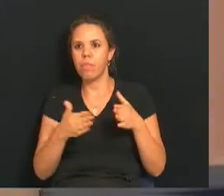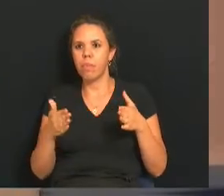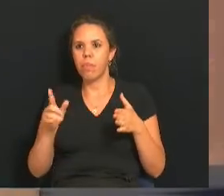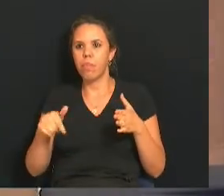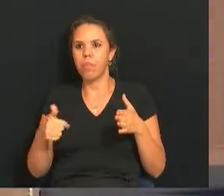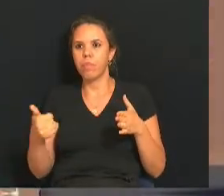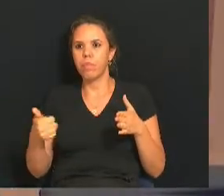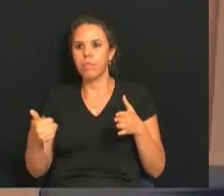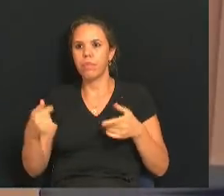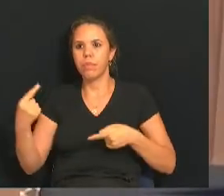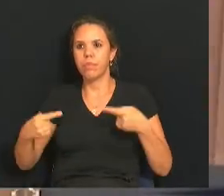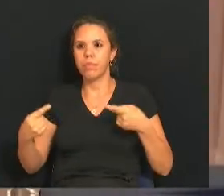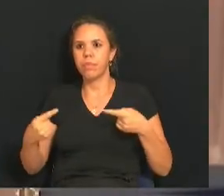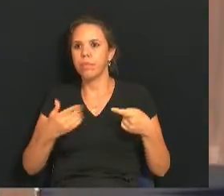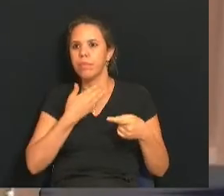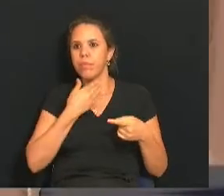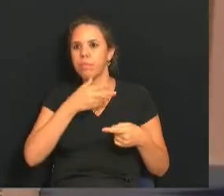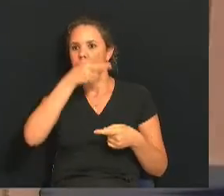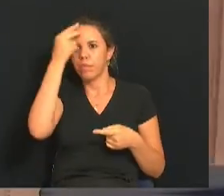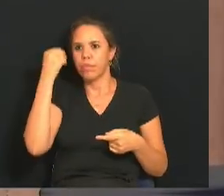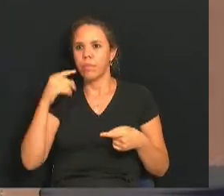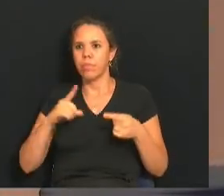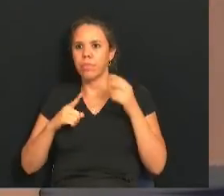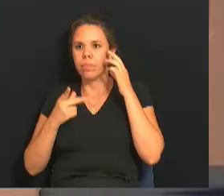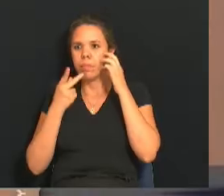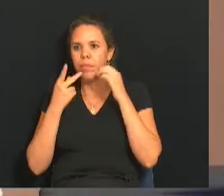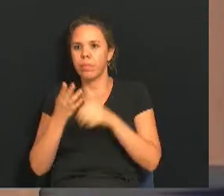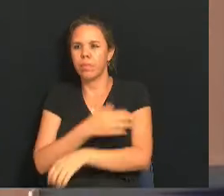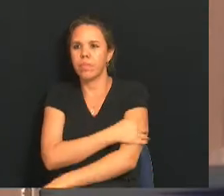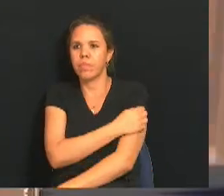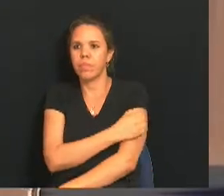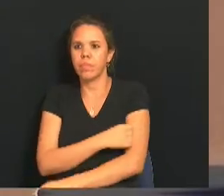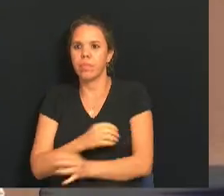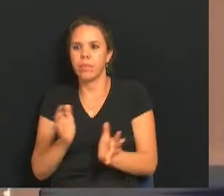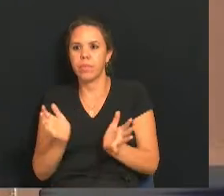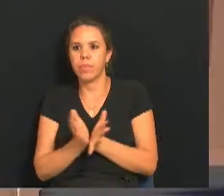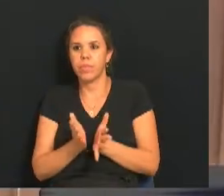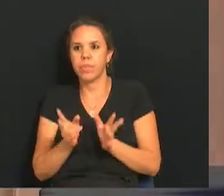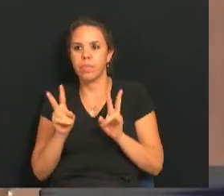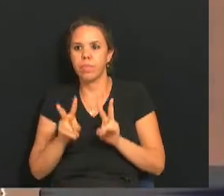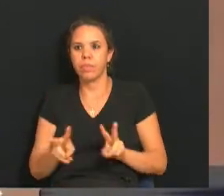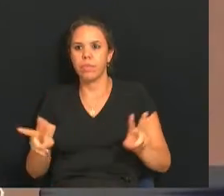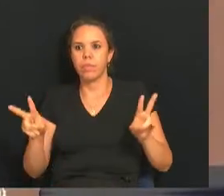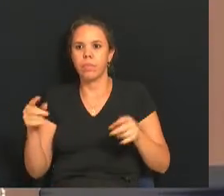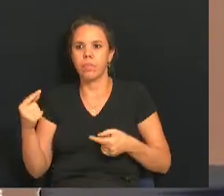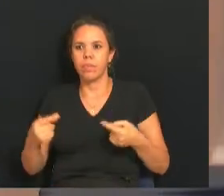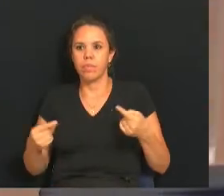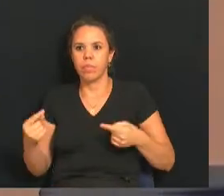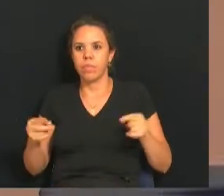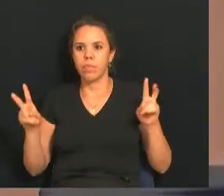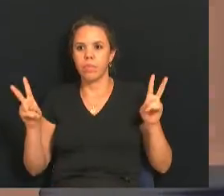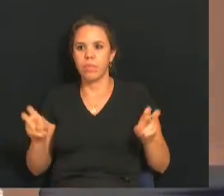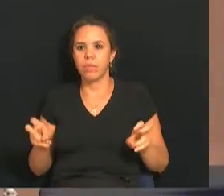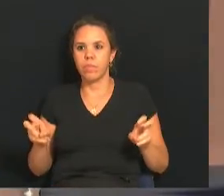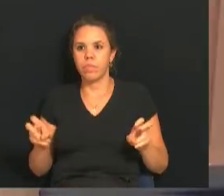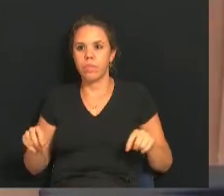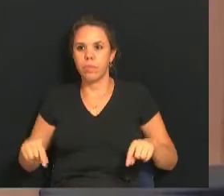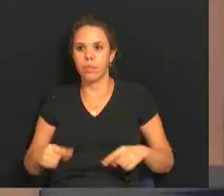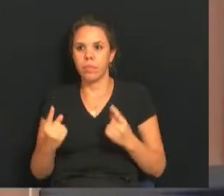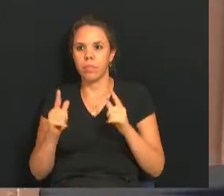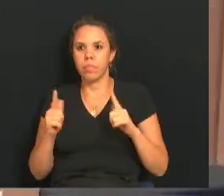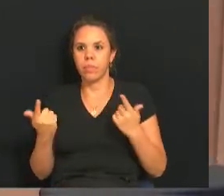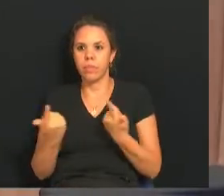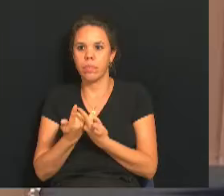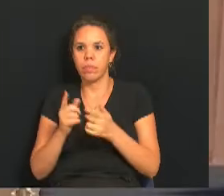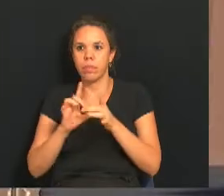é o debate público, que nós chamamos enquanto comissão, que visa debater os desafios da gestão